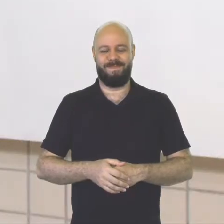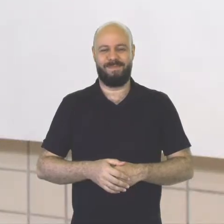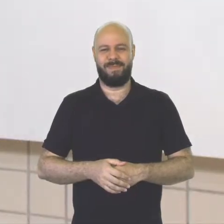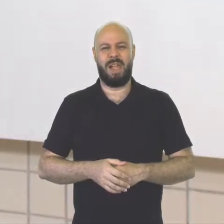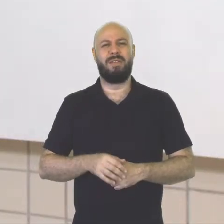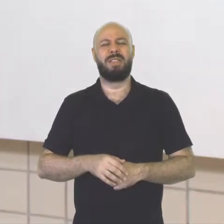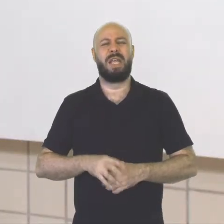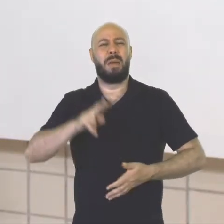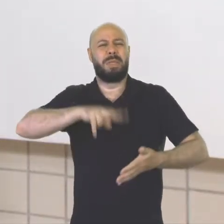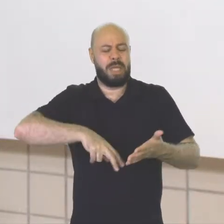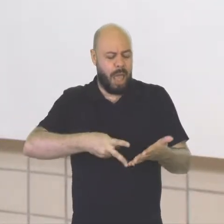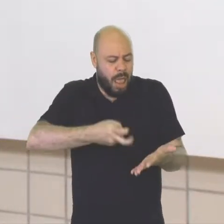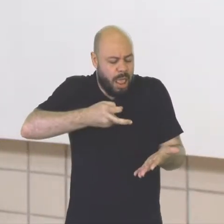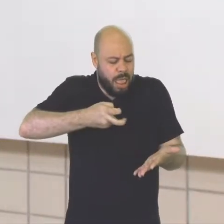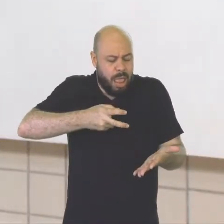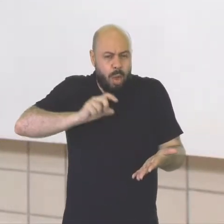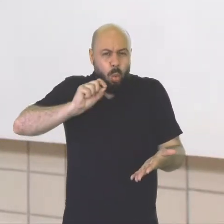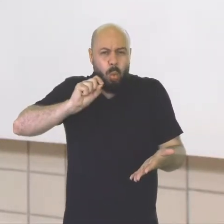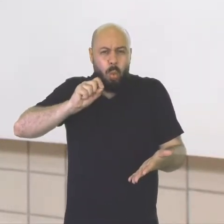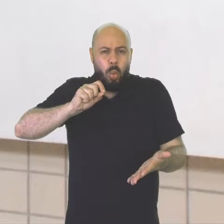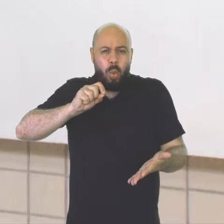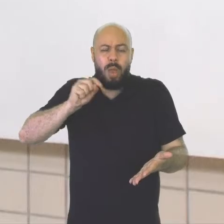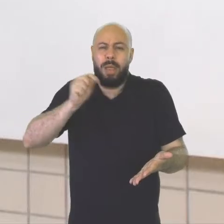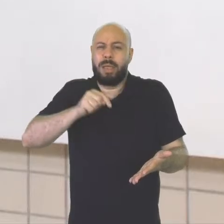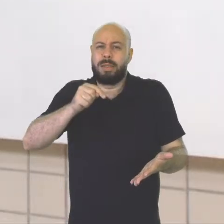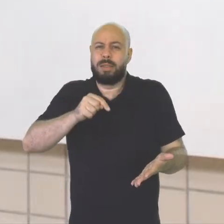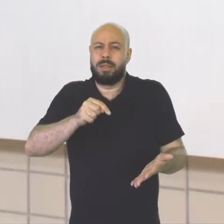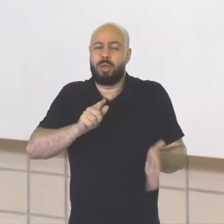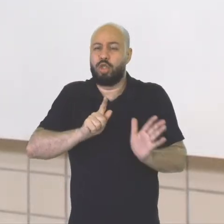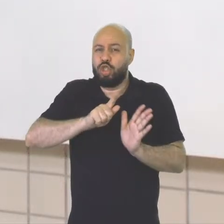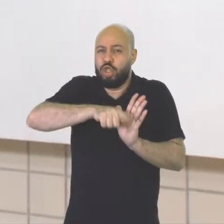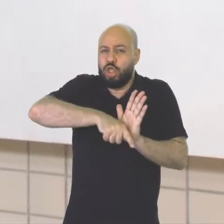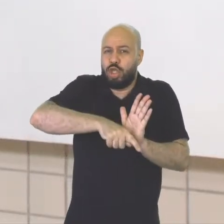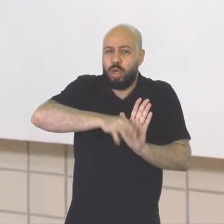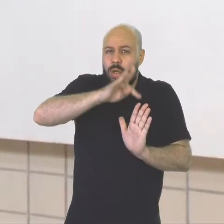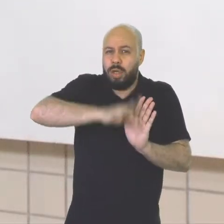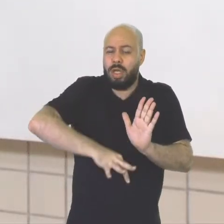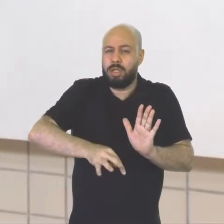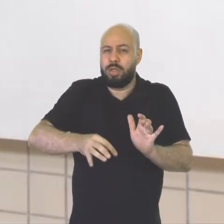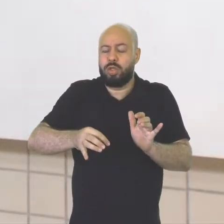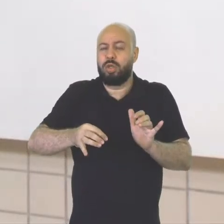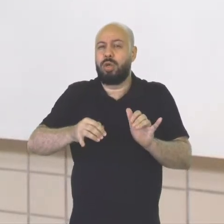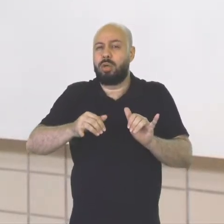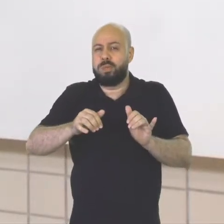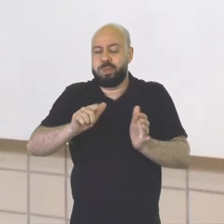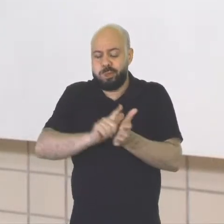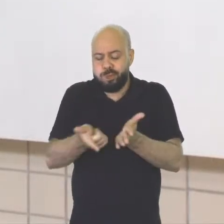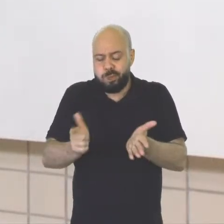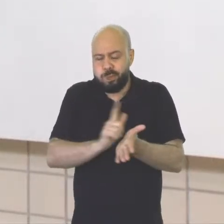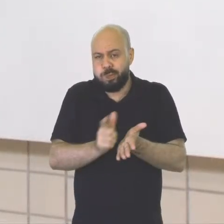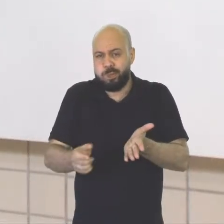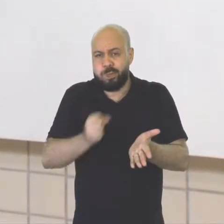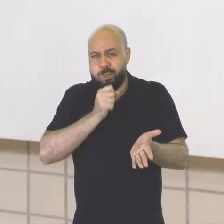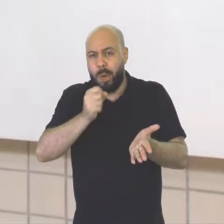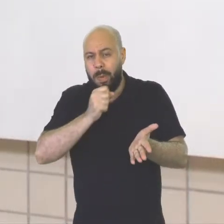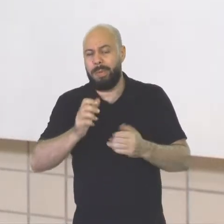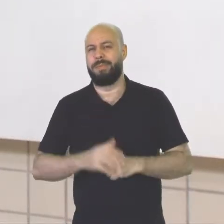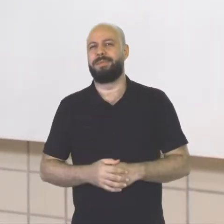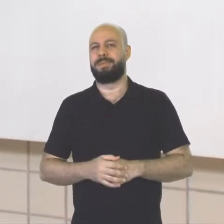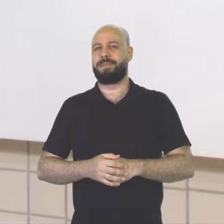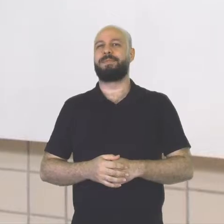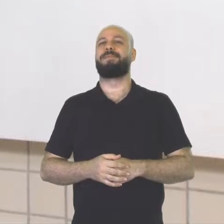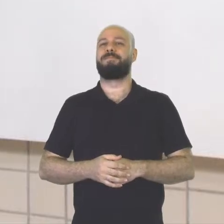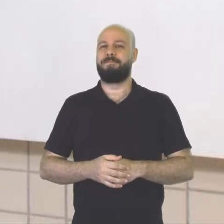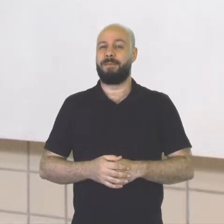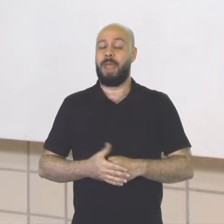têm que depreender do gênero, no caso dos gêneros de textos jornalísticos? Os textos jornalísticos são